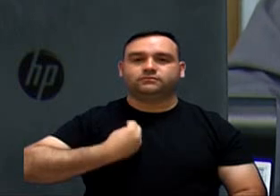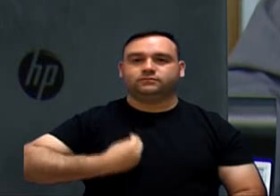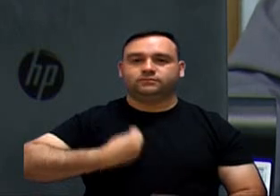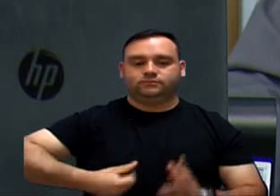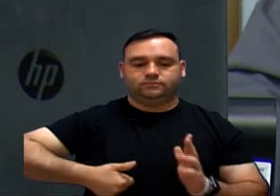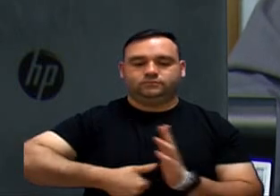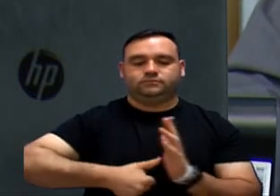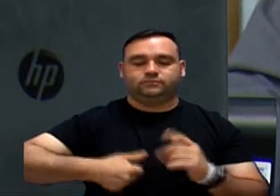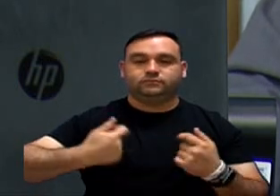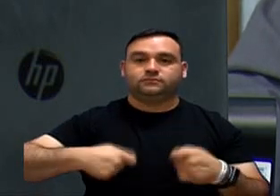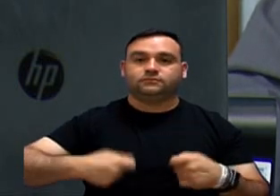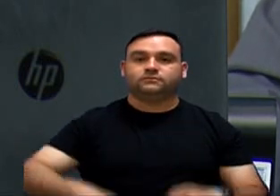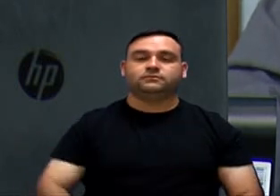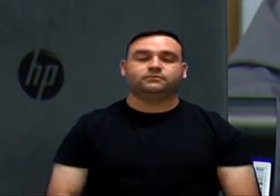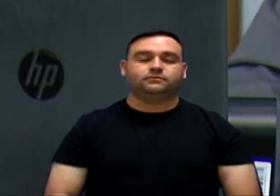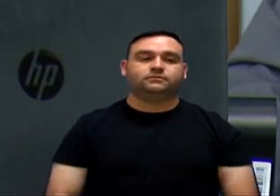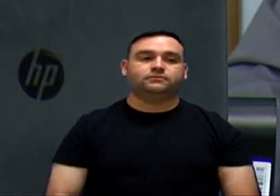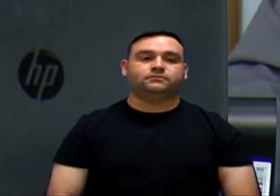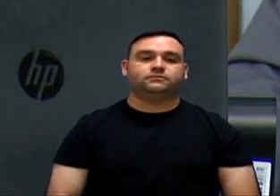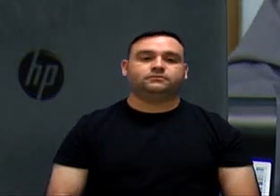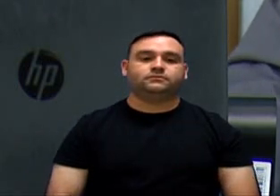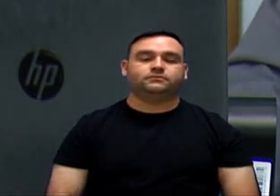presença.